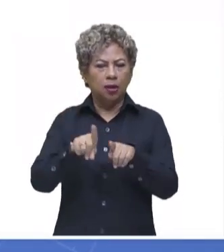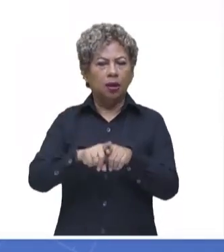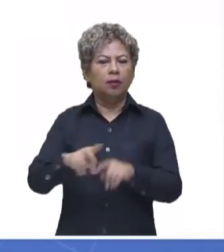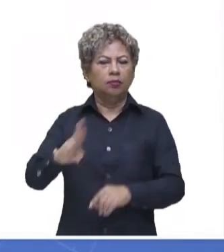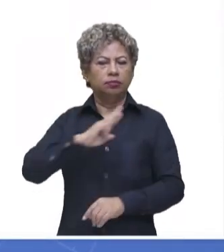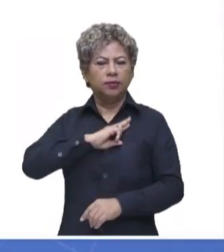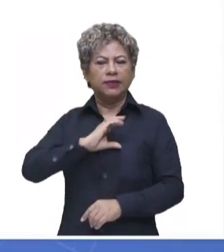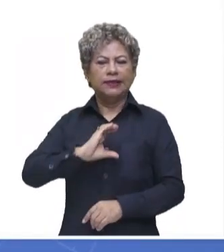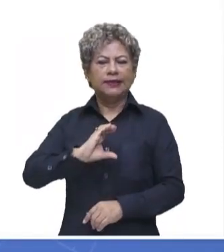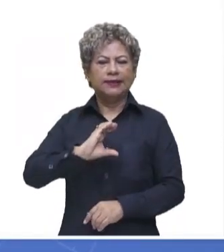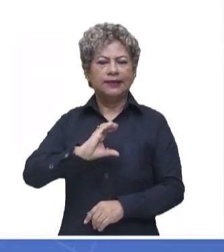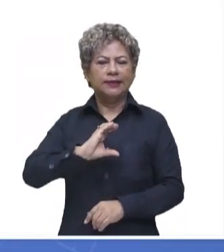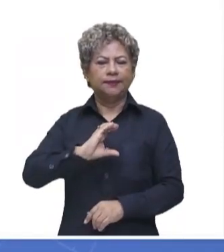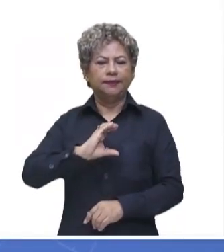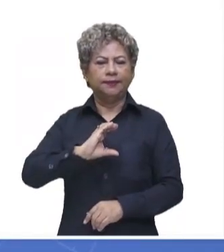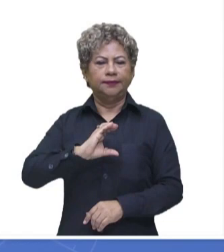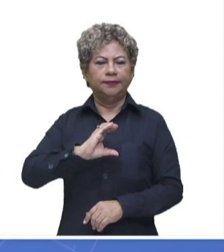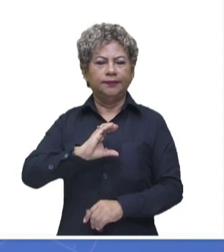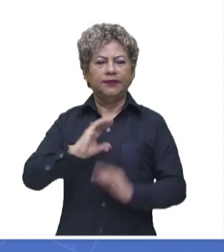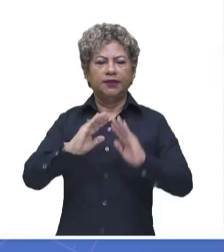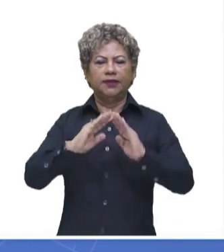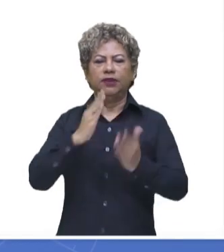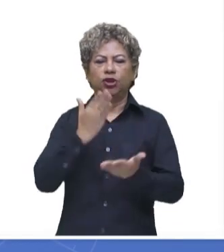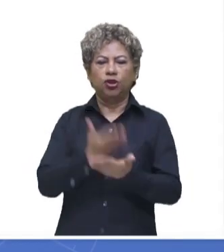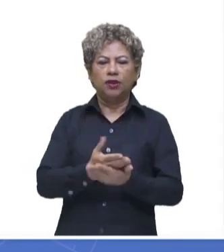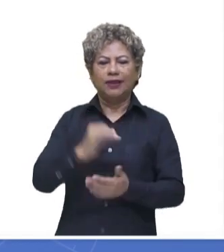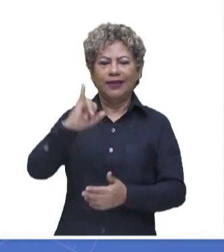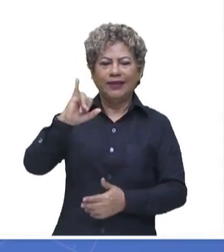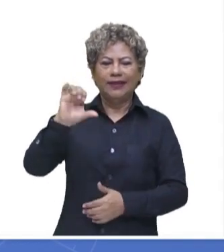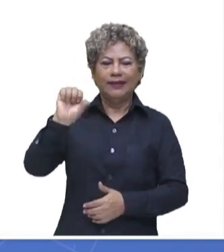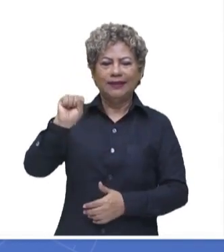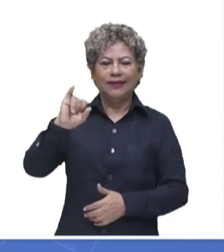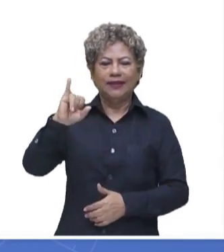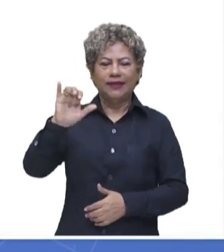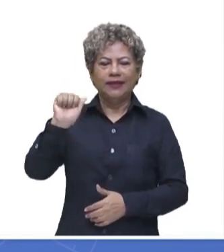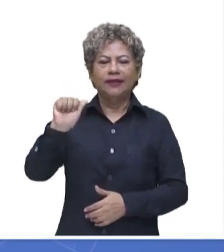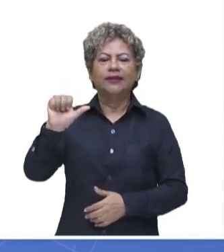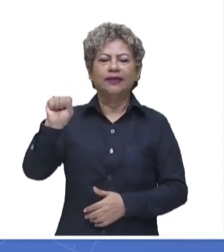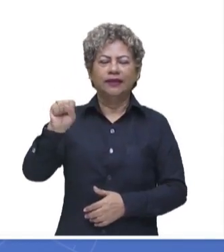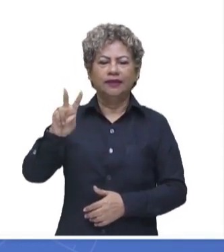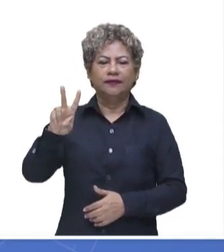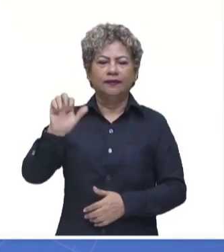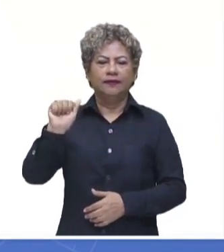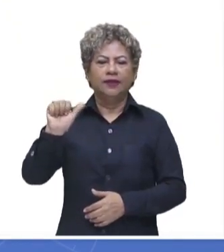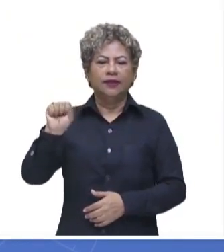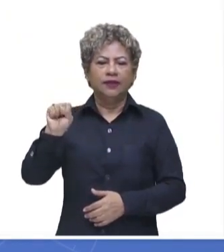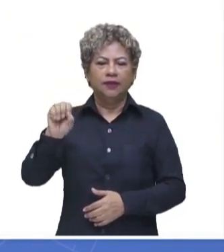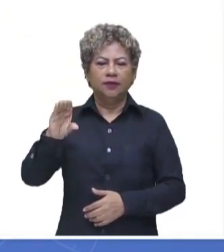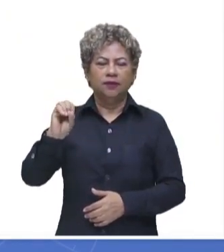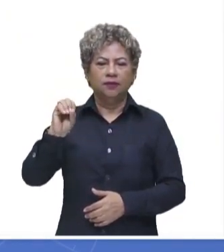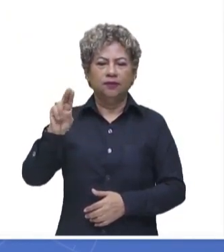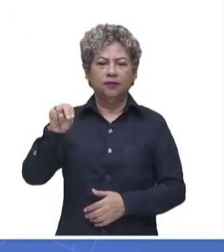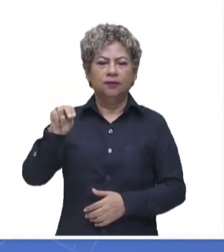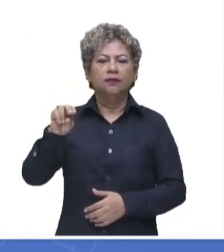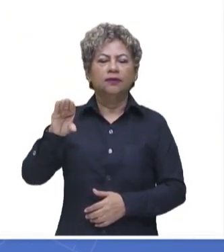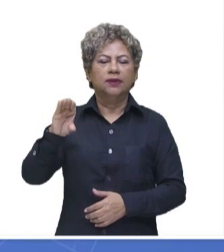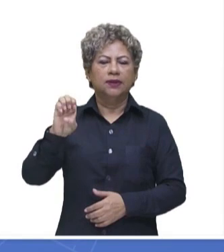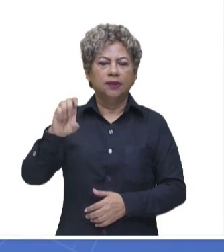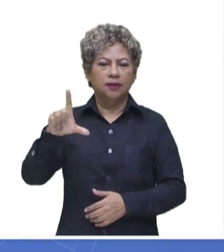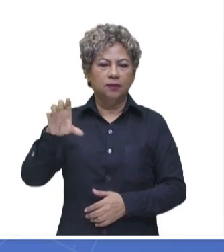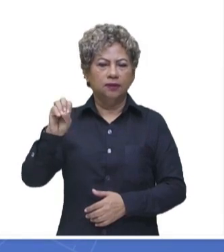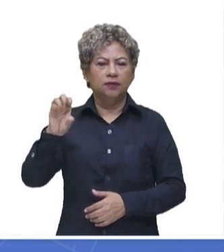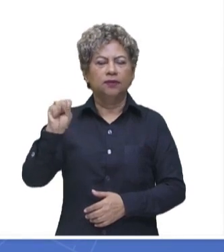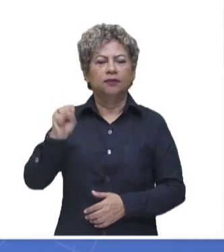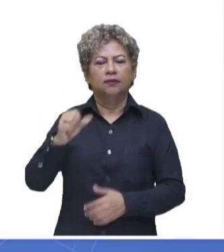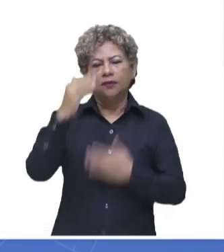letra C, da escola Isaías Vasconcelos. Um abraço a todos, aos nossos colegas também, aos